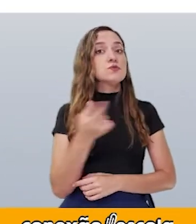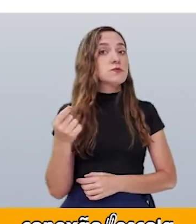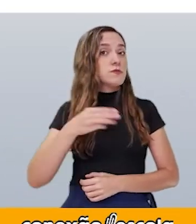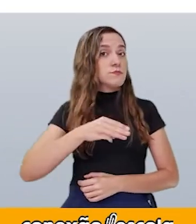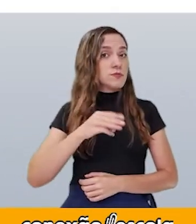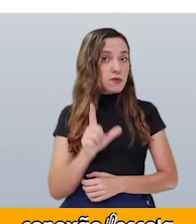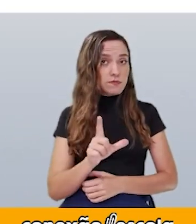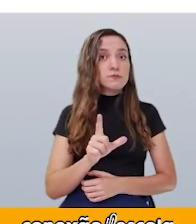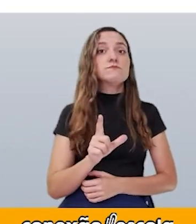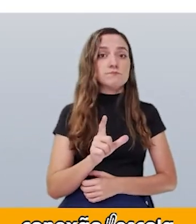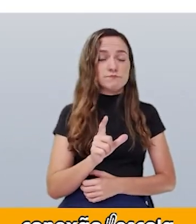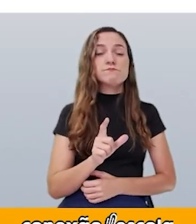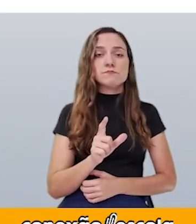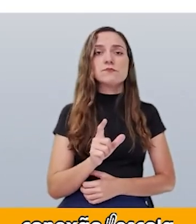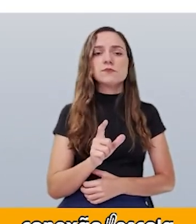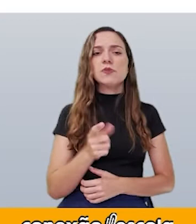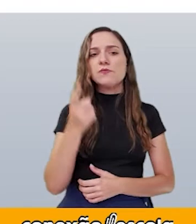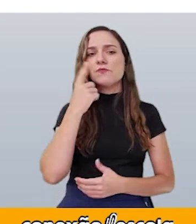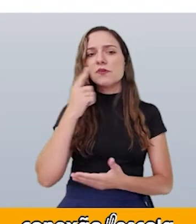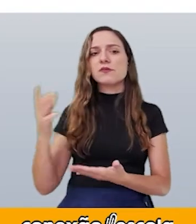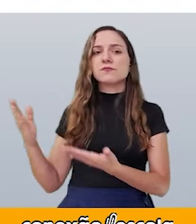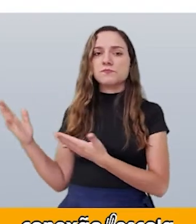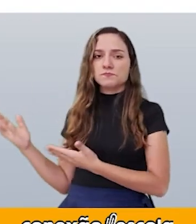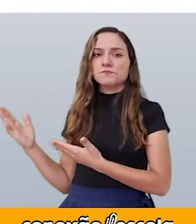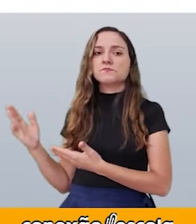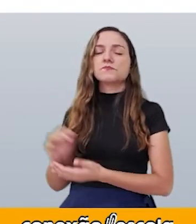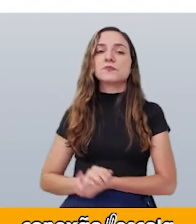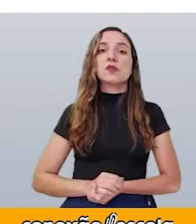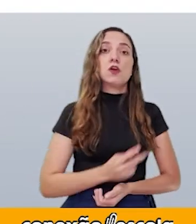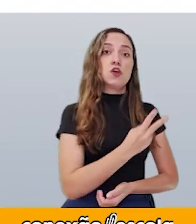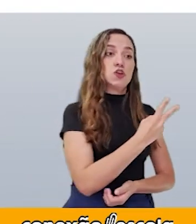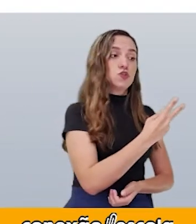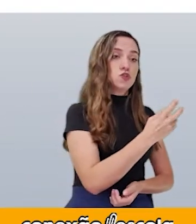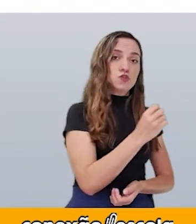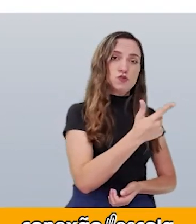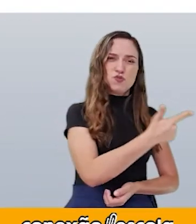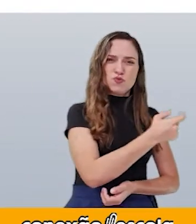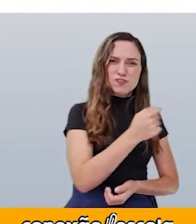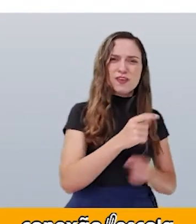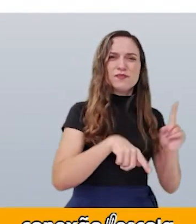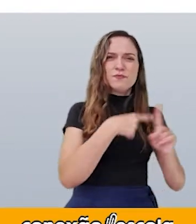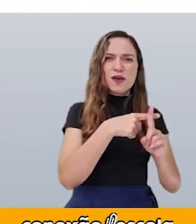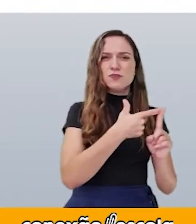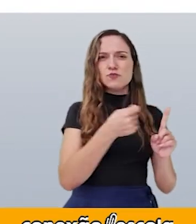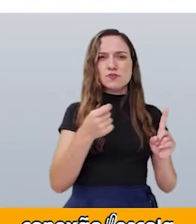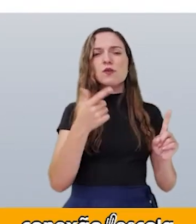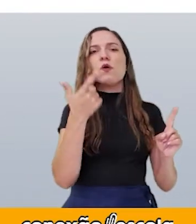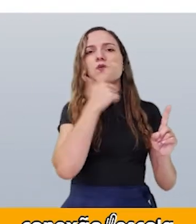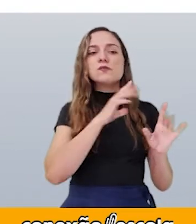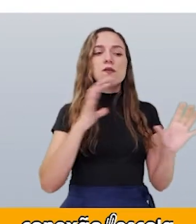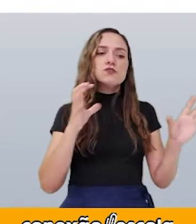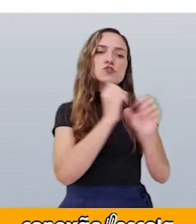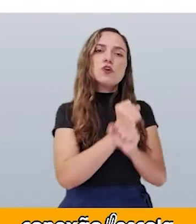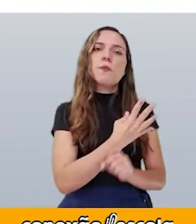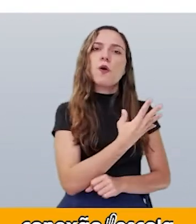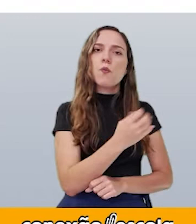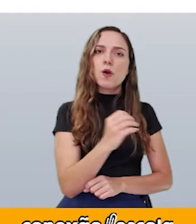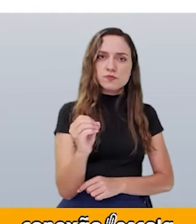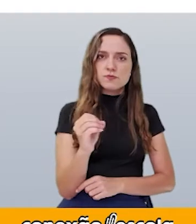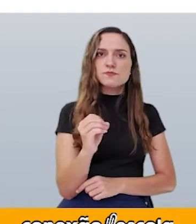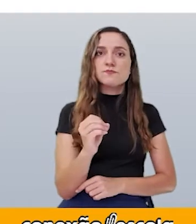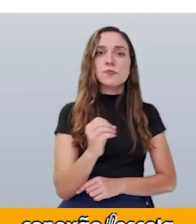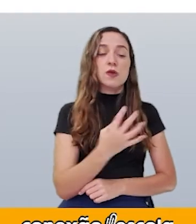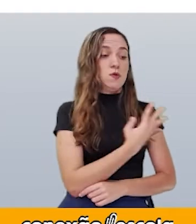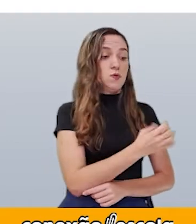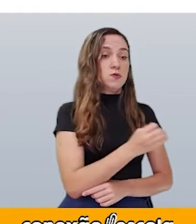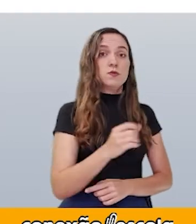200 mililitros. Então, eu tenho 200 mais 200 é igual a 400.